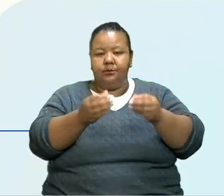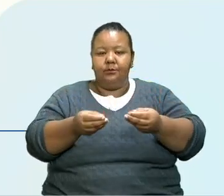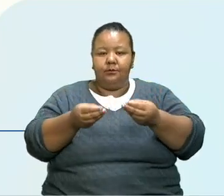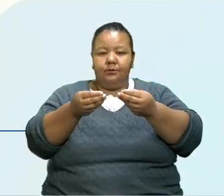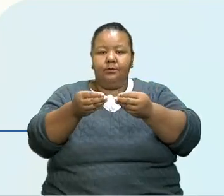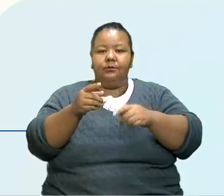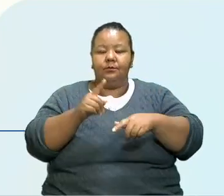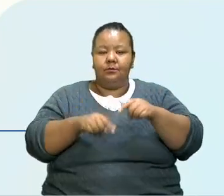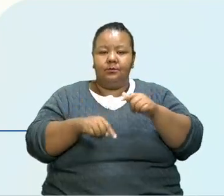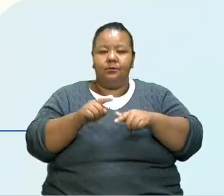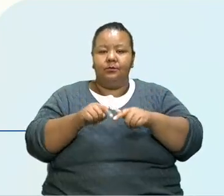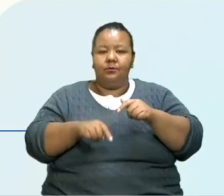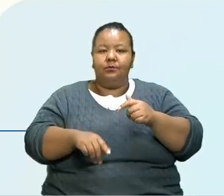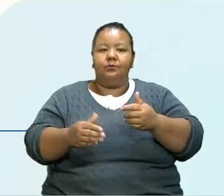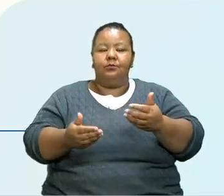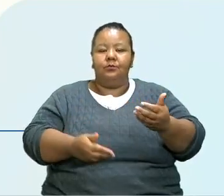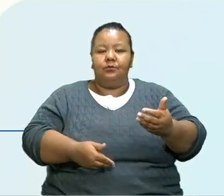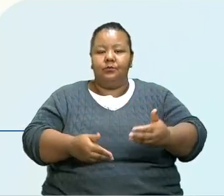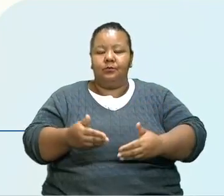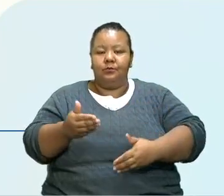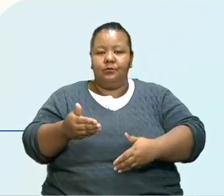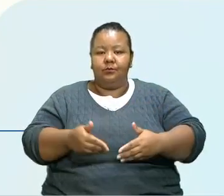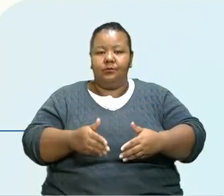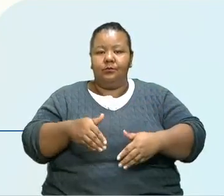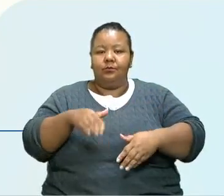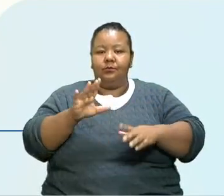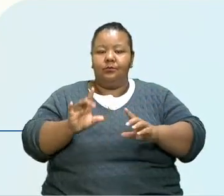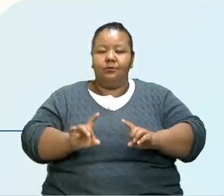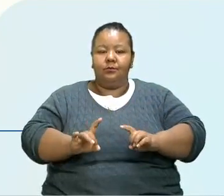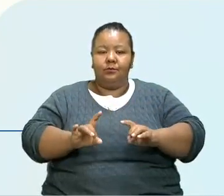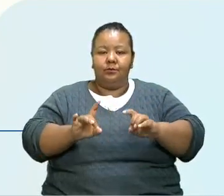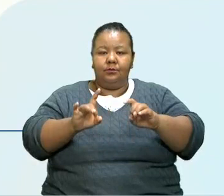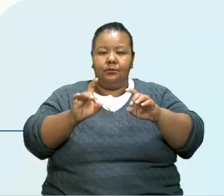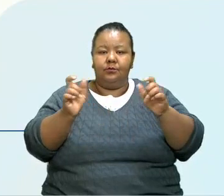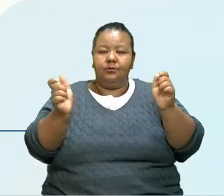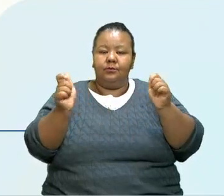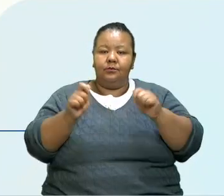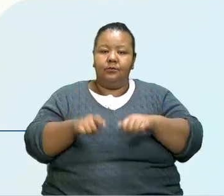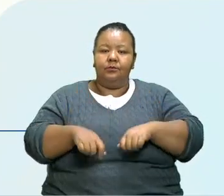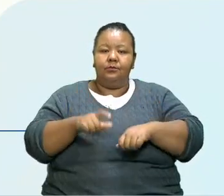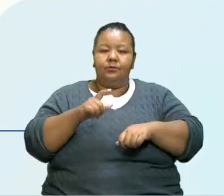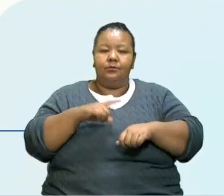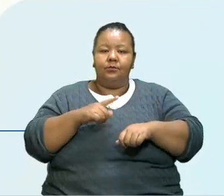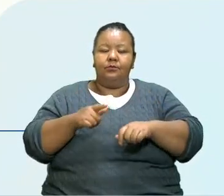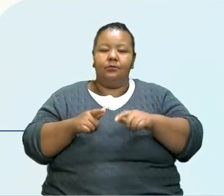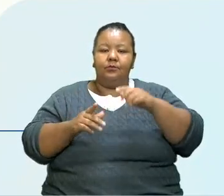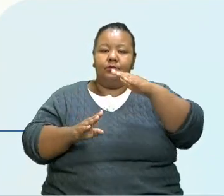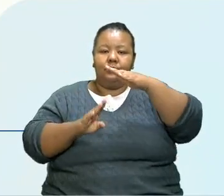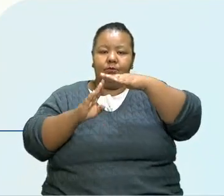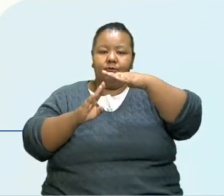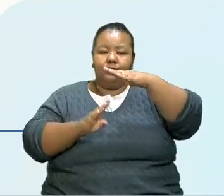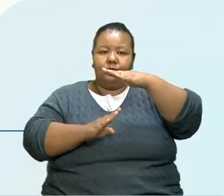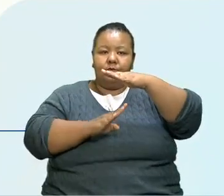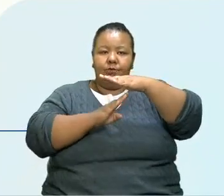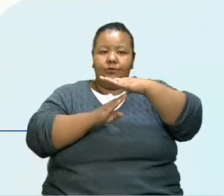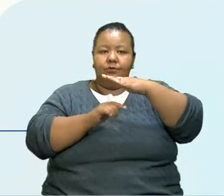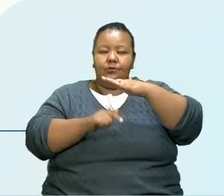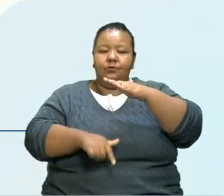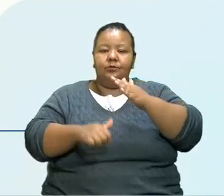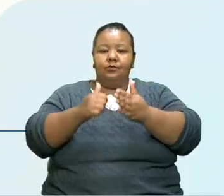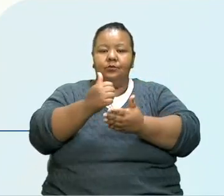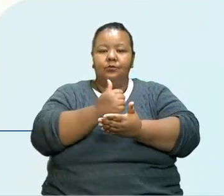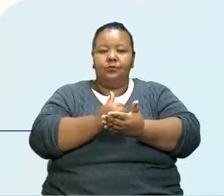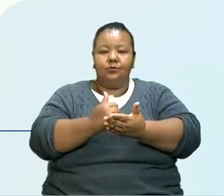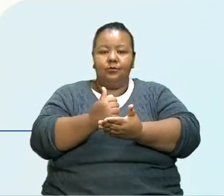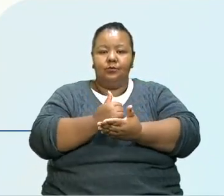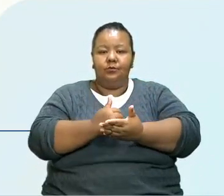produto, para entregar aquele serviço no mais especialista possível. Eu tenho um intervalo, uma amplitude de controle